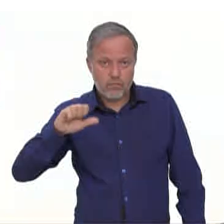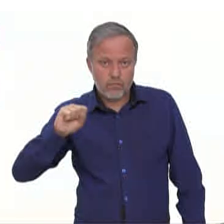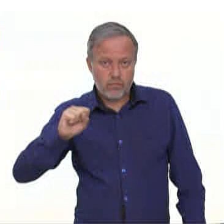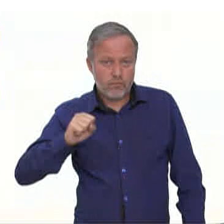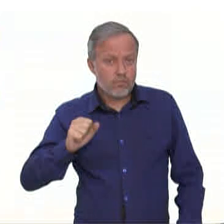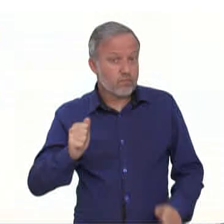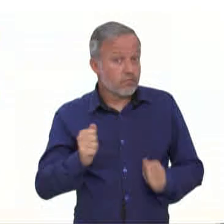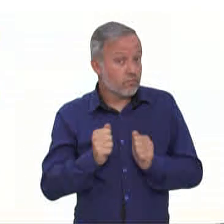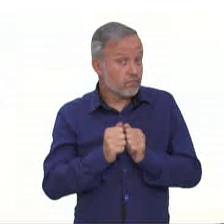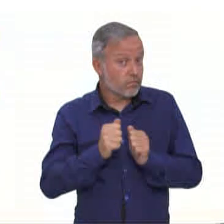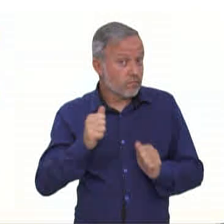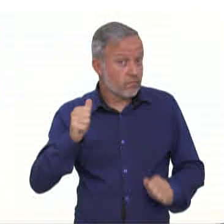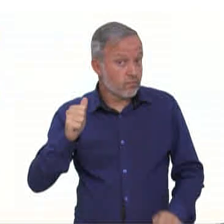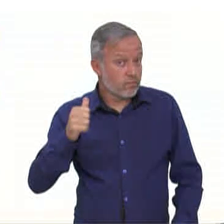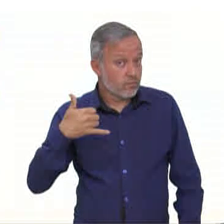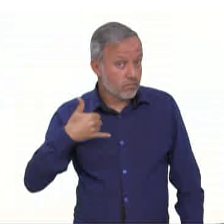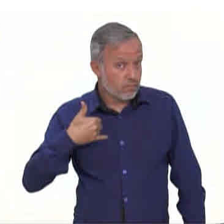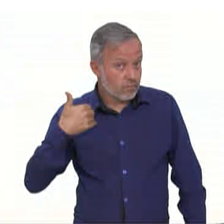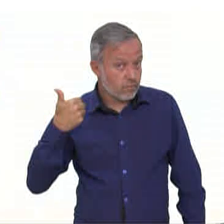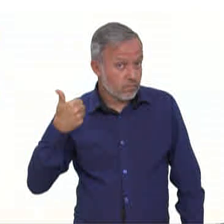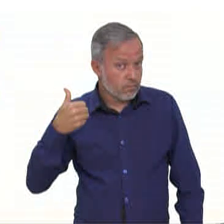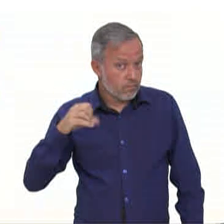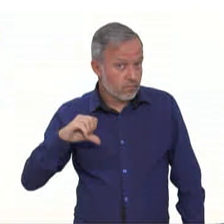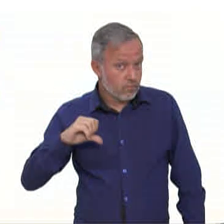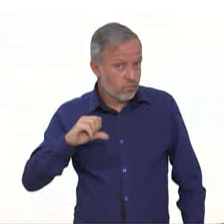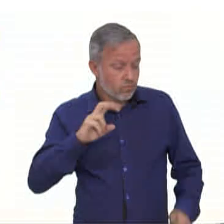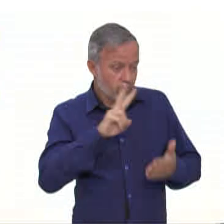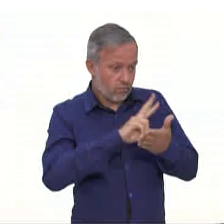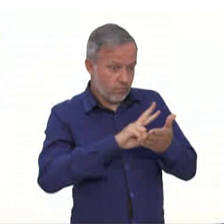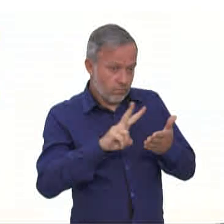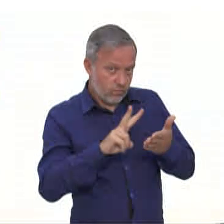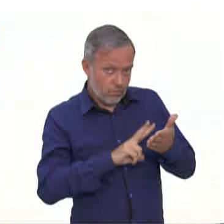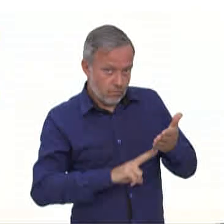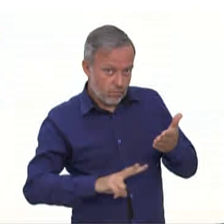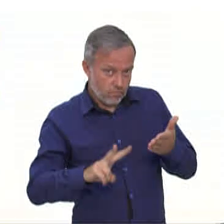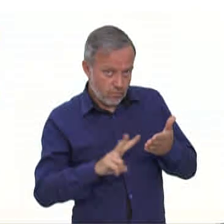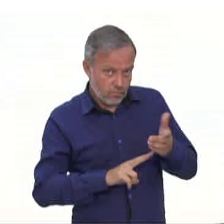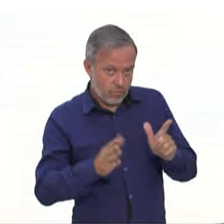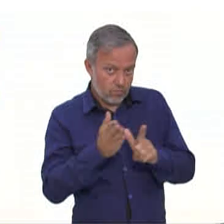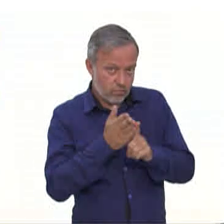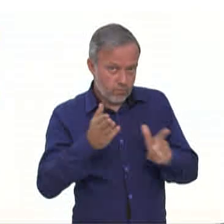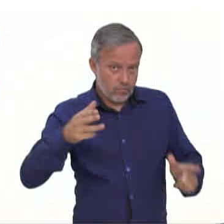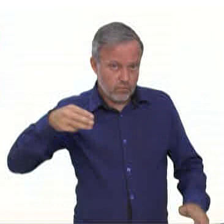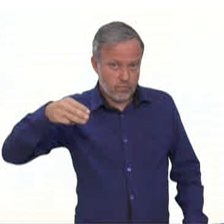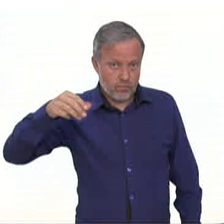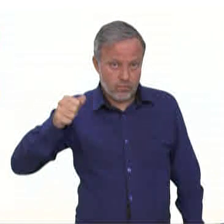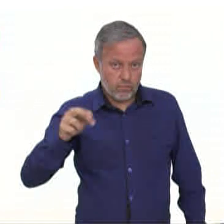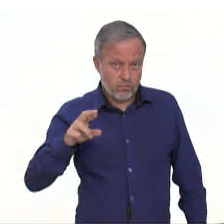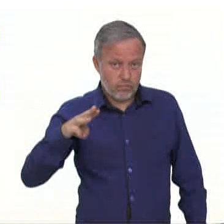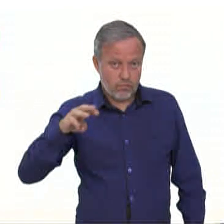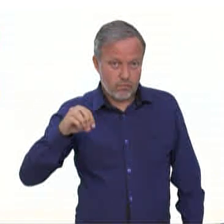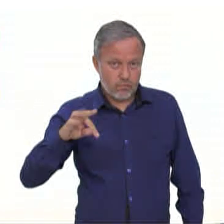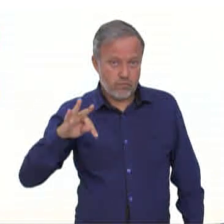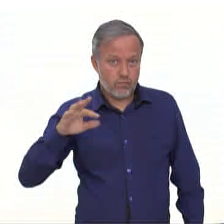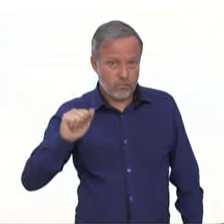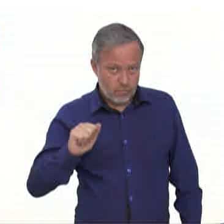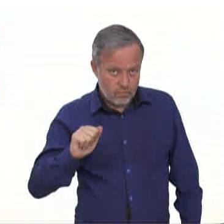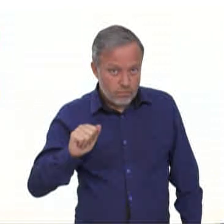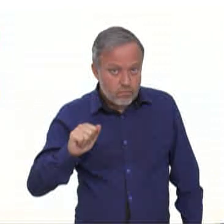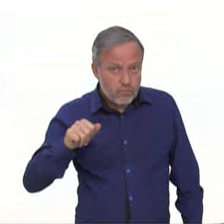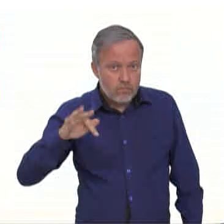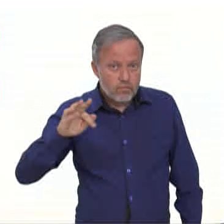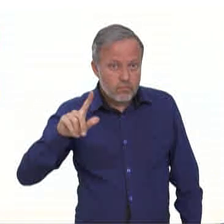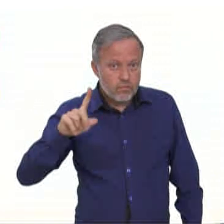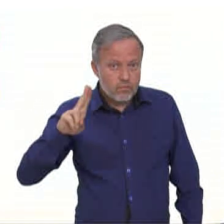19 anos, tornou-se também revisor do jornal Marmota Fluminense e conheceu grandes escritores como José